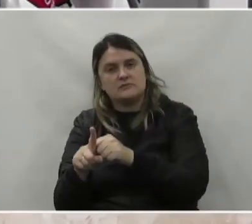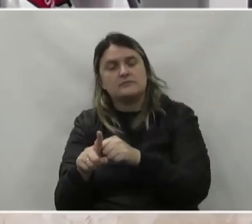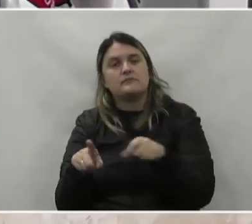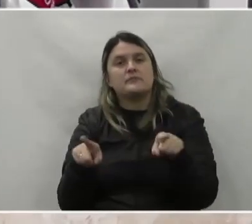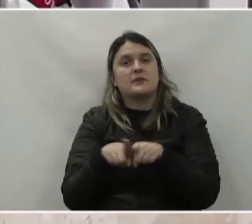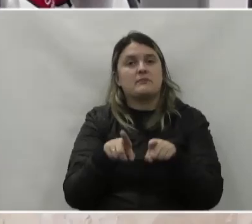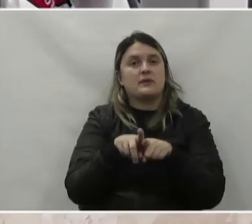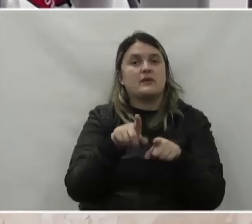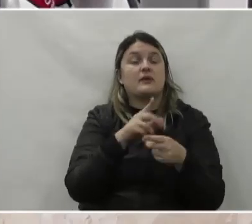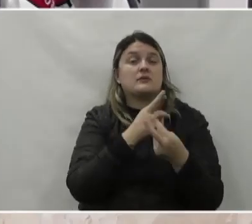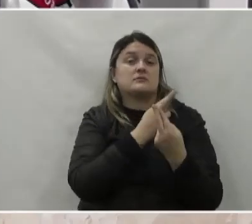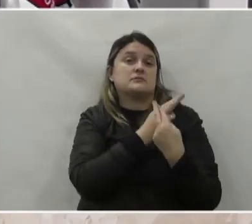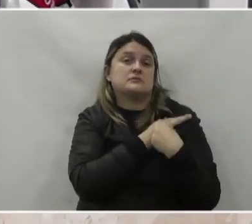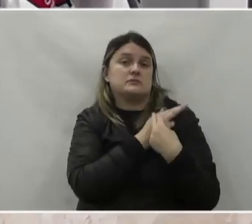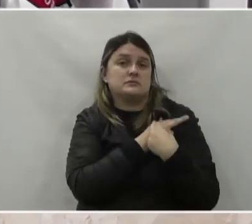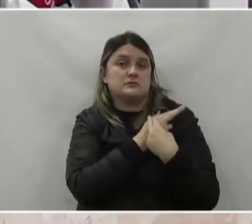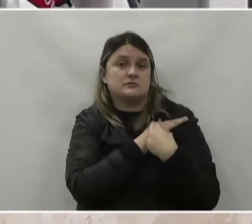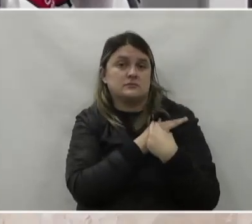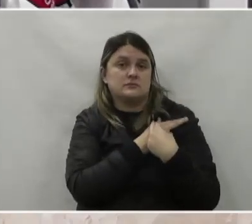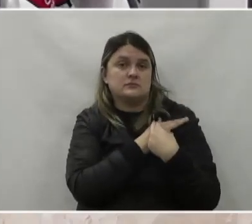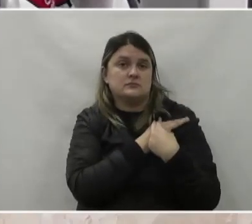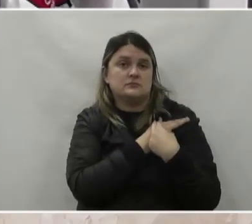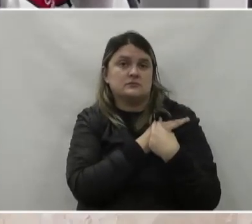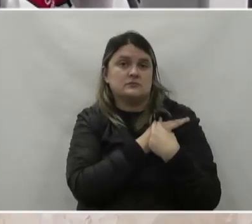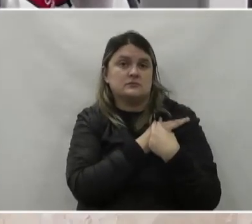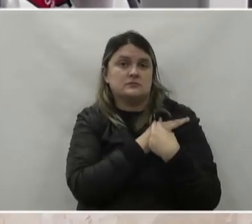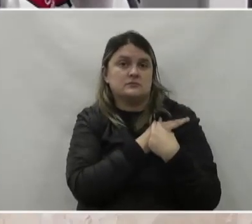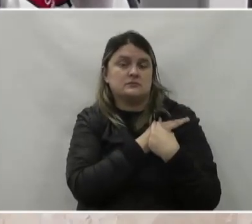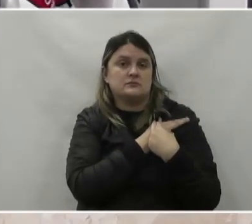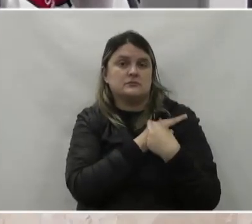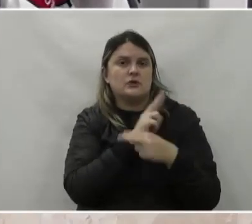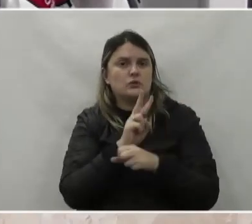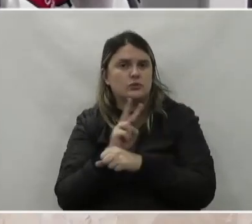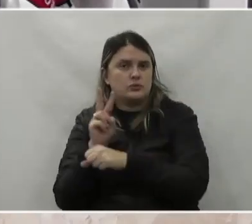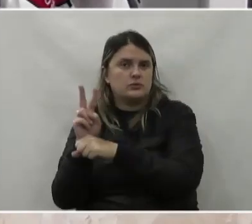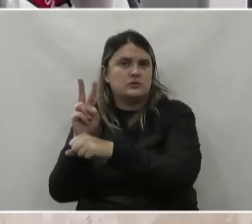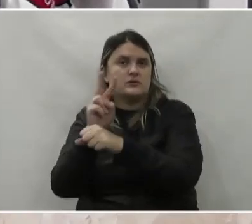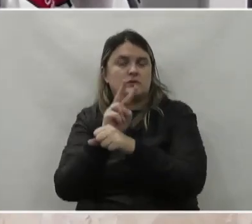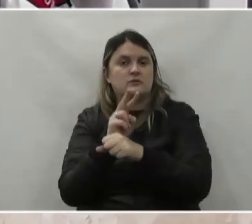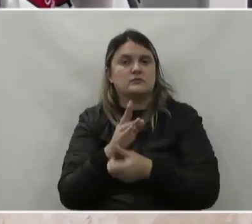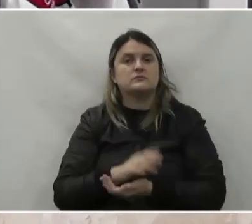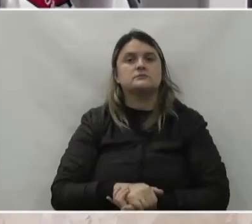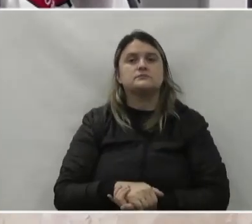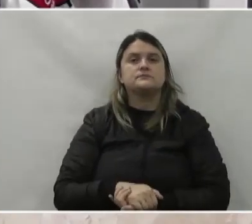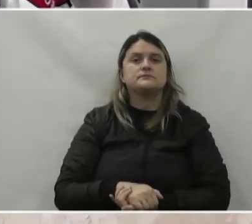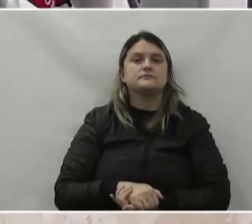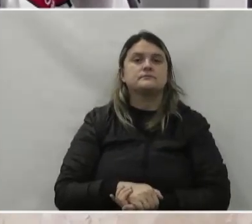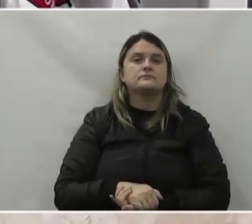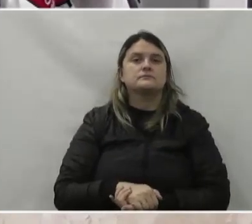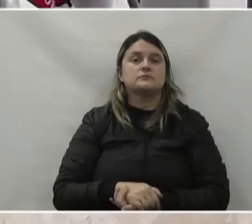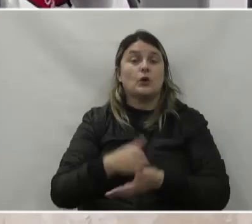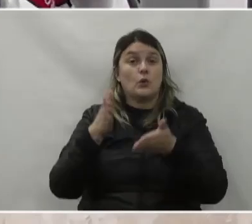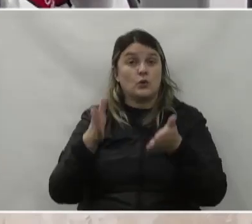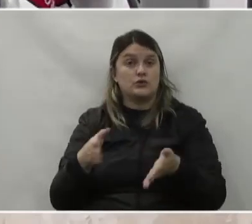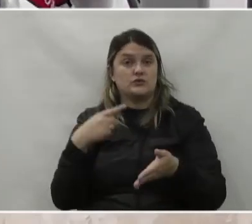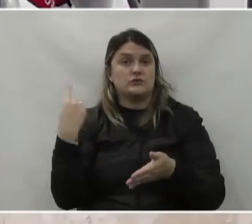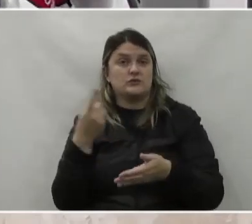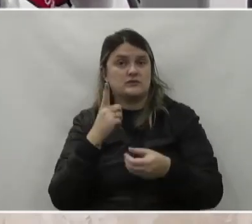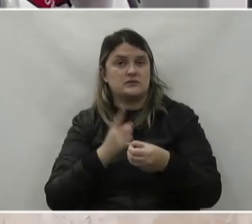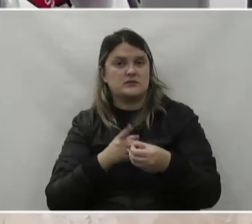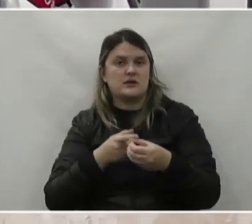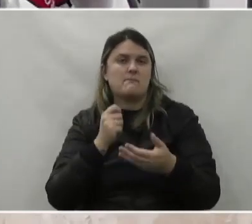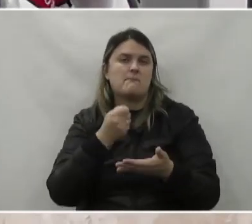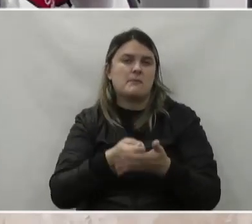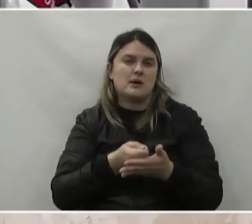vai assumir a parte de manutenção. Hoje o município paga em torno